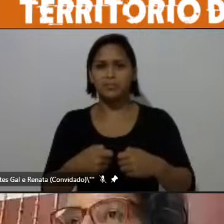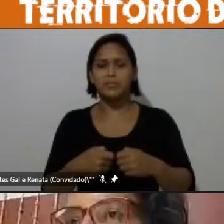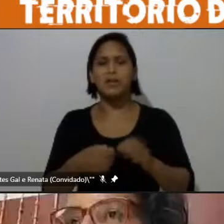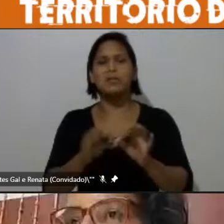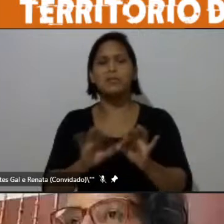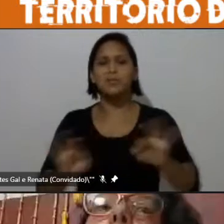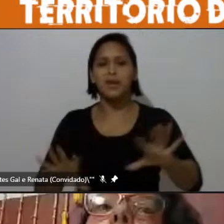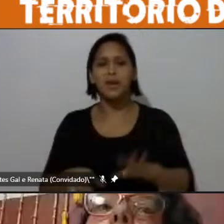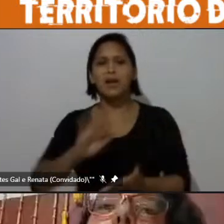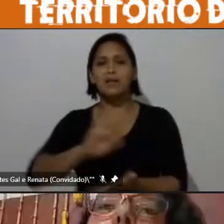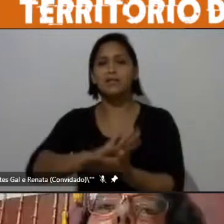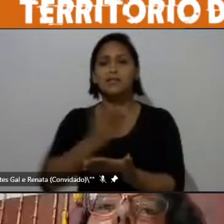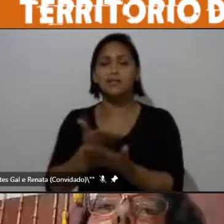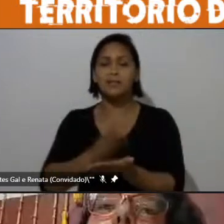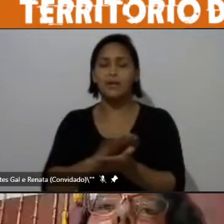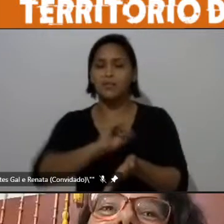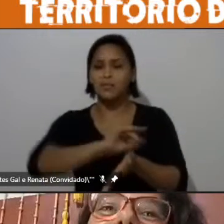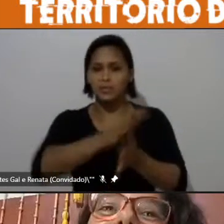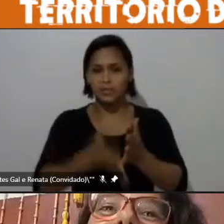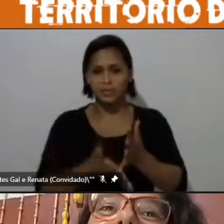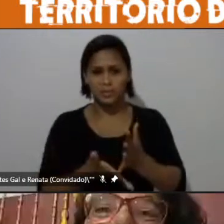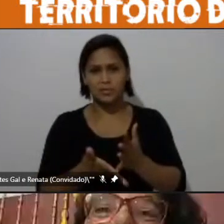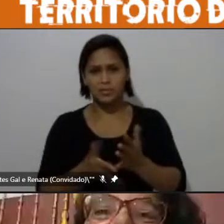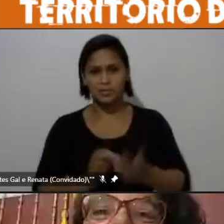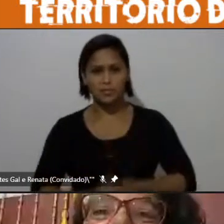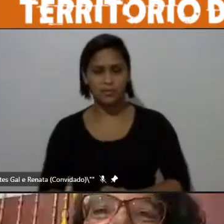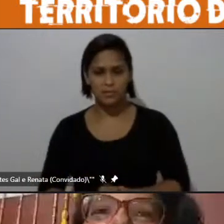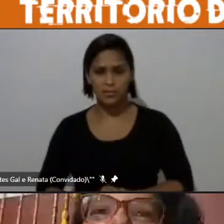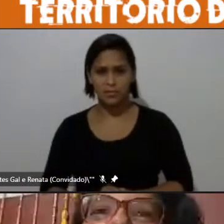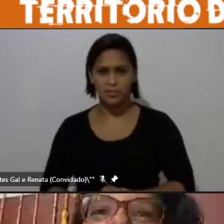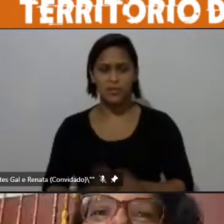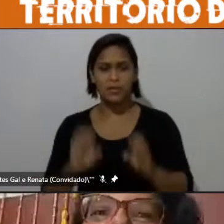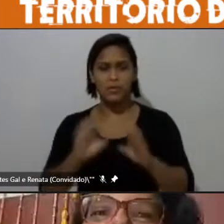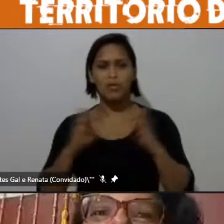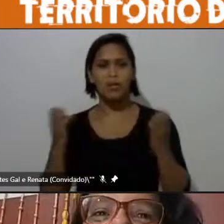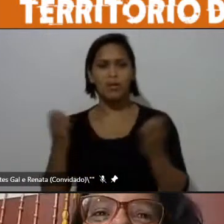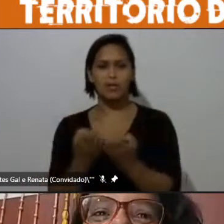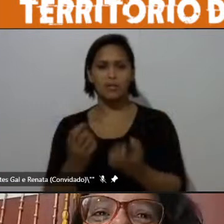as intérpretes de Libra do evento?